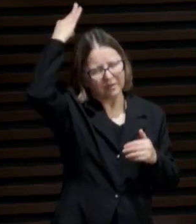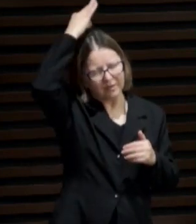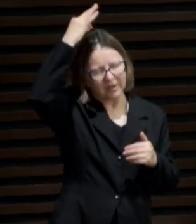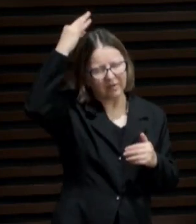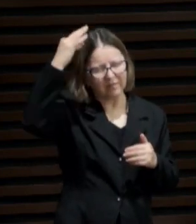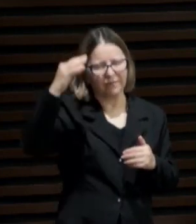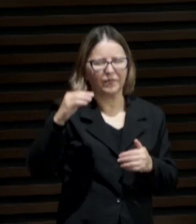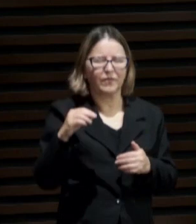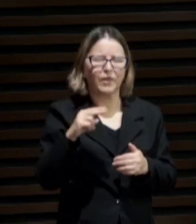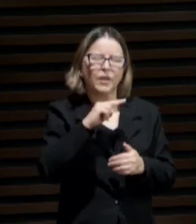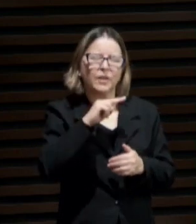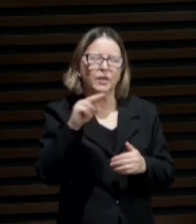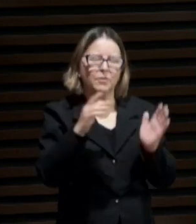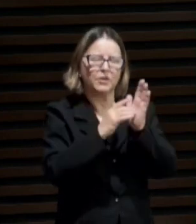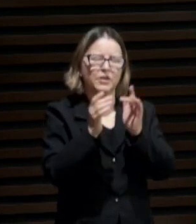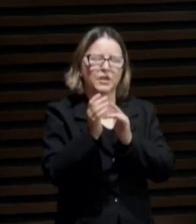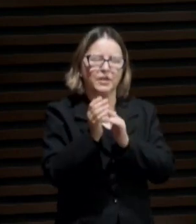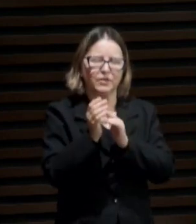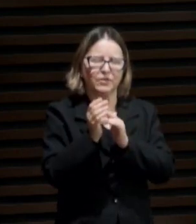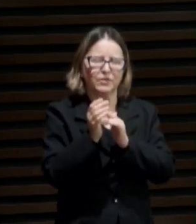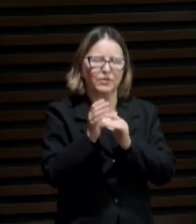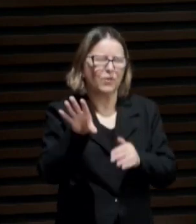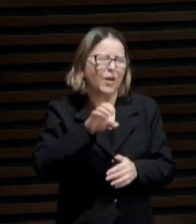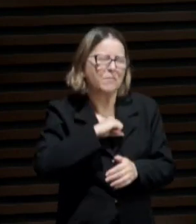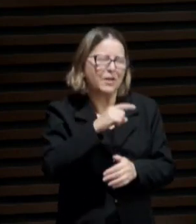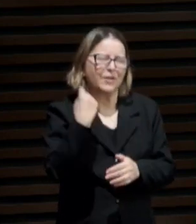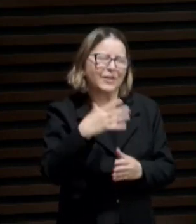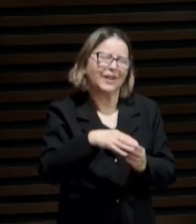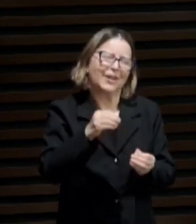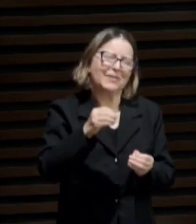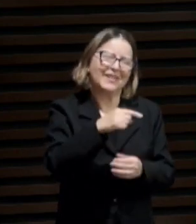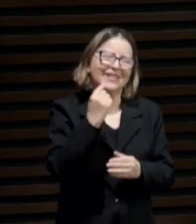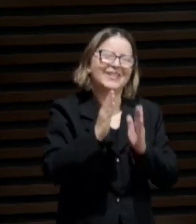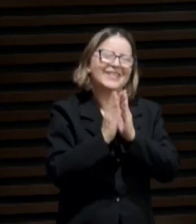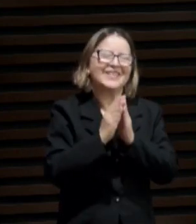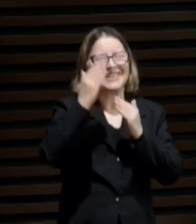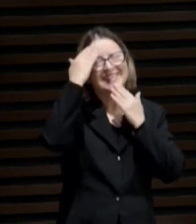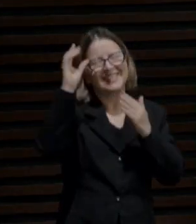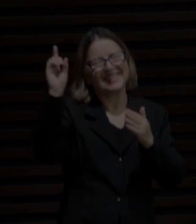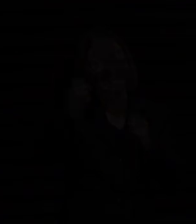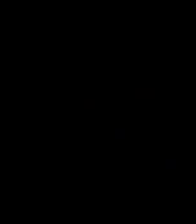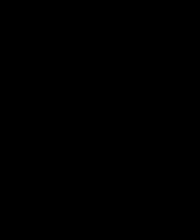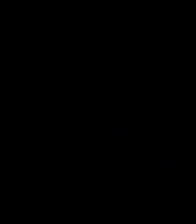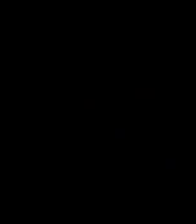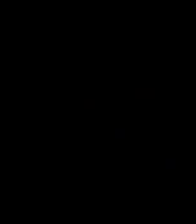no Teu nome, Jesus, amado da nossa alma, que nós oramos e agradecemos a Ti. Amém.